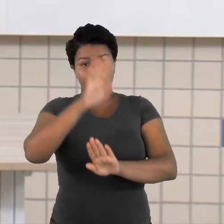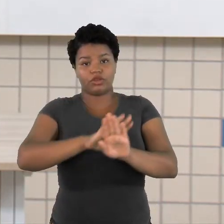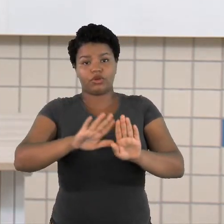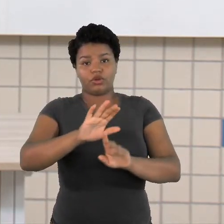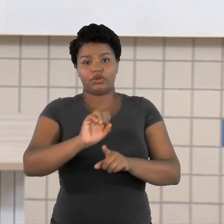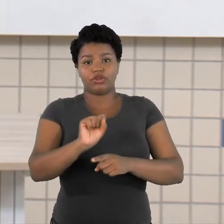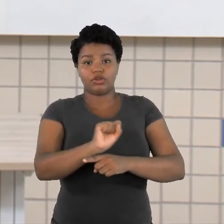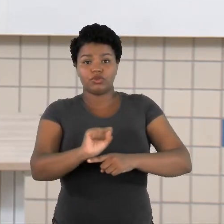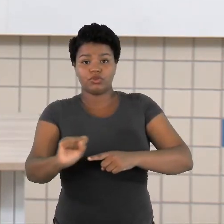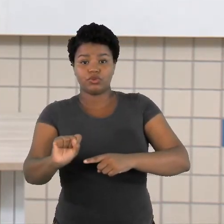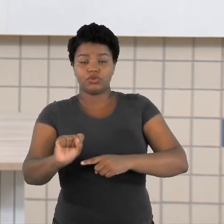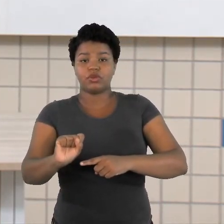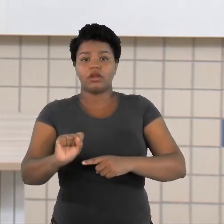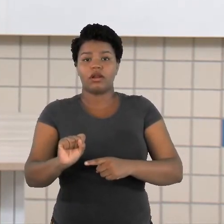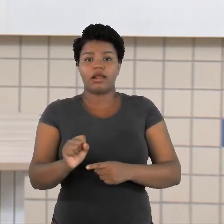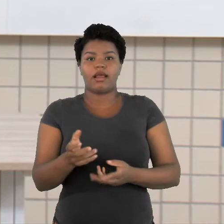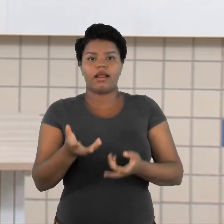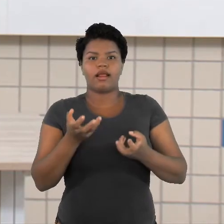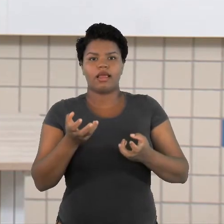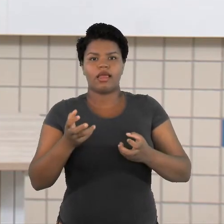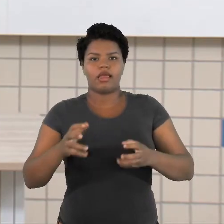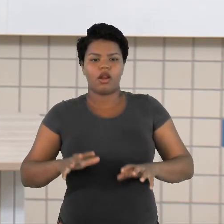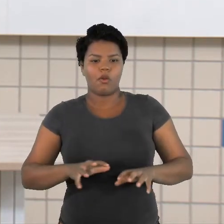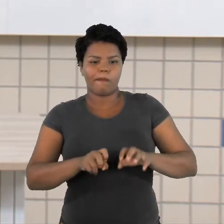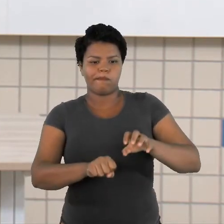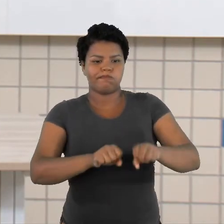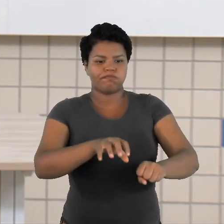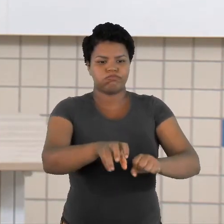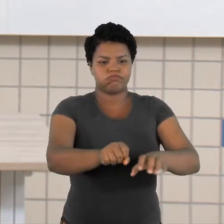estava tentando ocupar espaços,